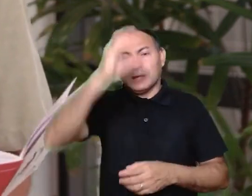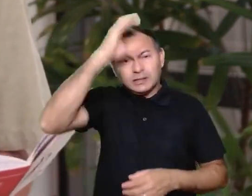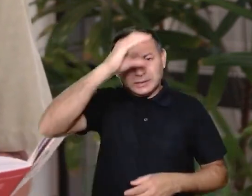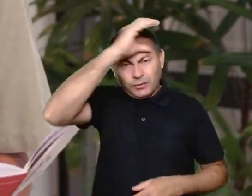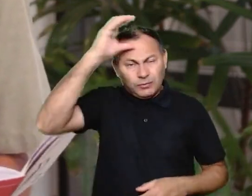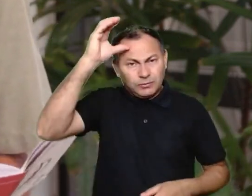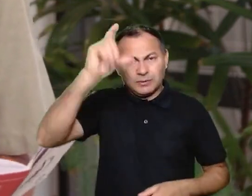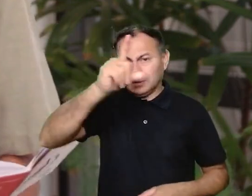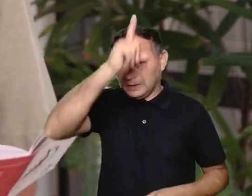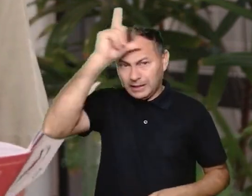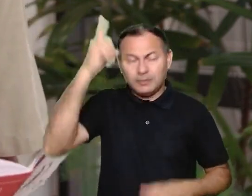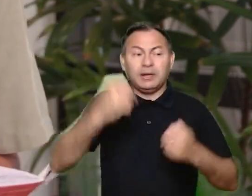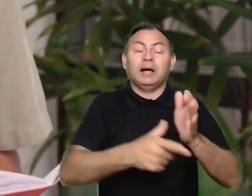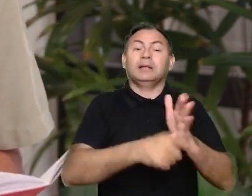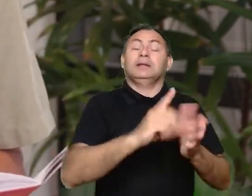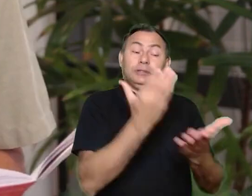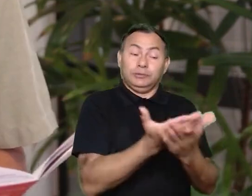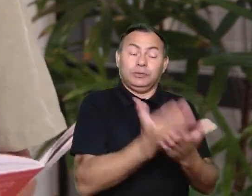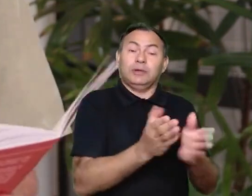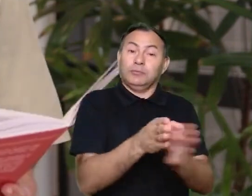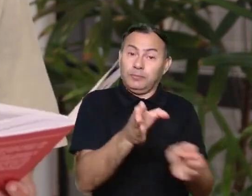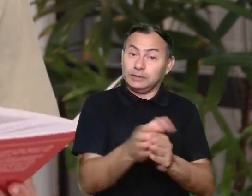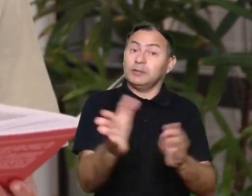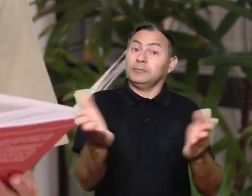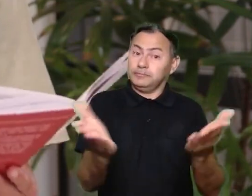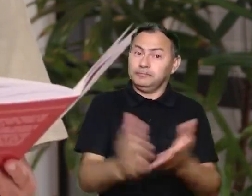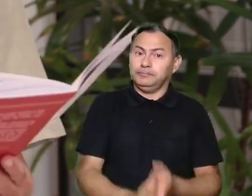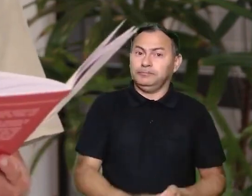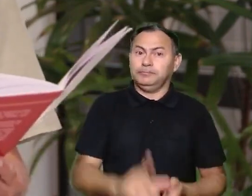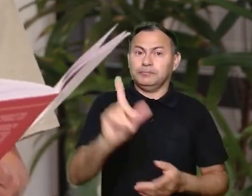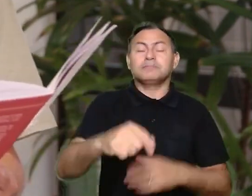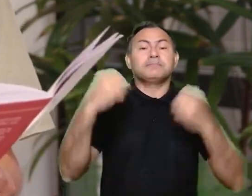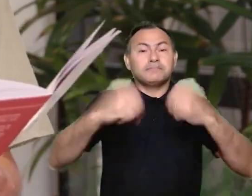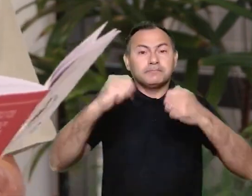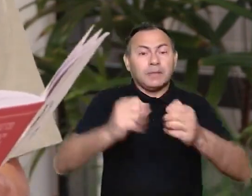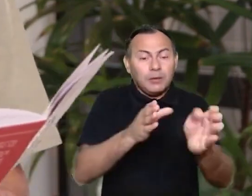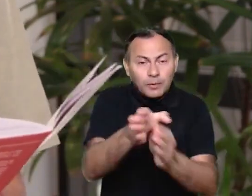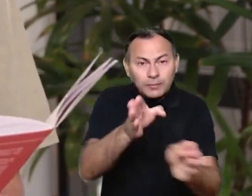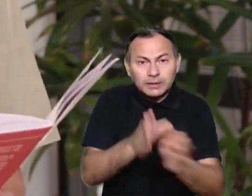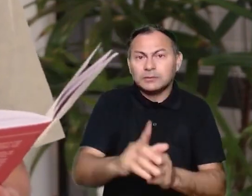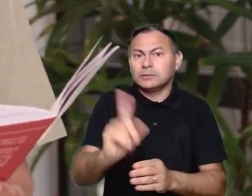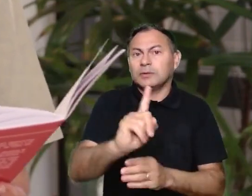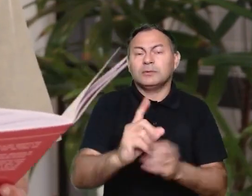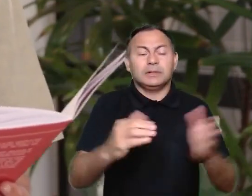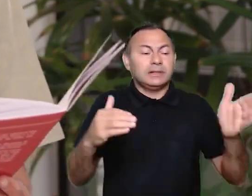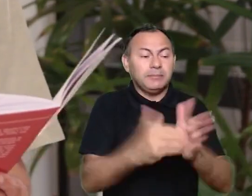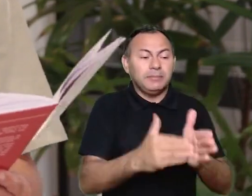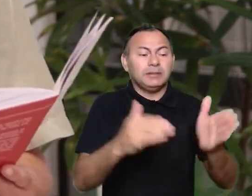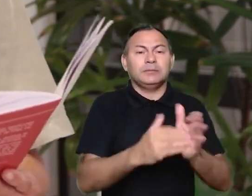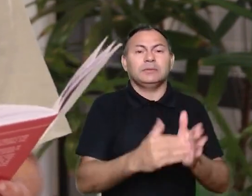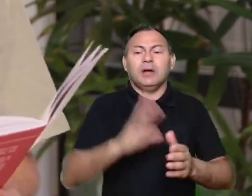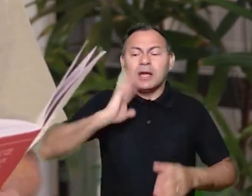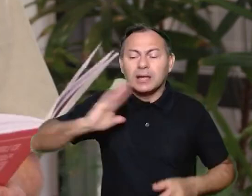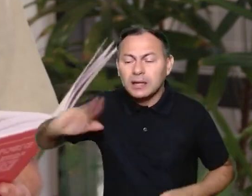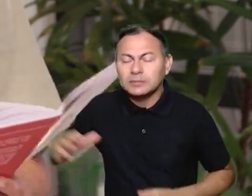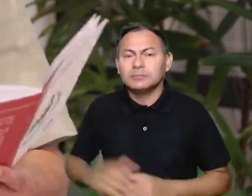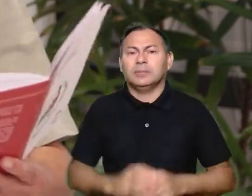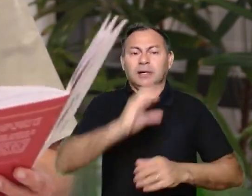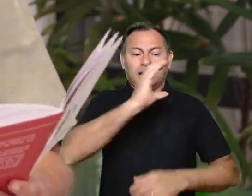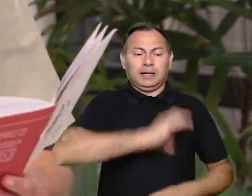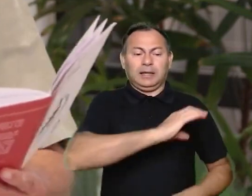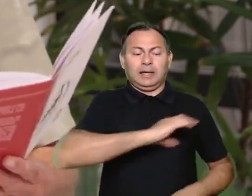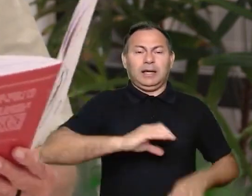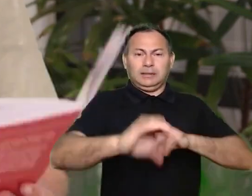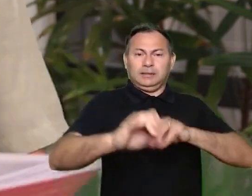um cristão leigo, tem que ter formação, né? E é necessária uma formação que não se limite à infância,